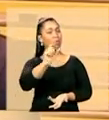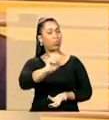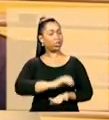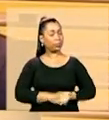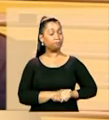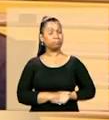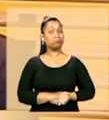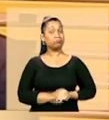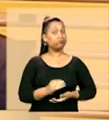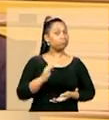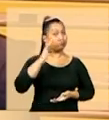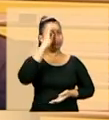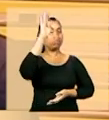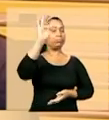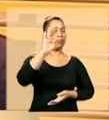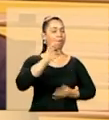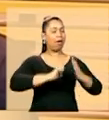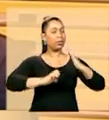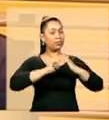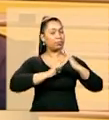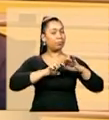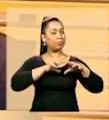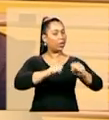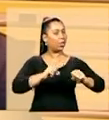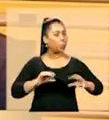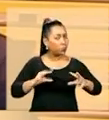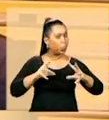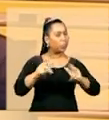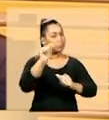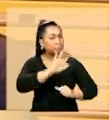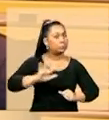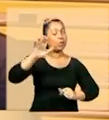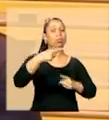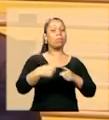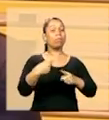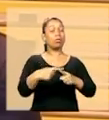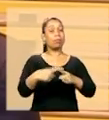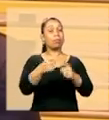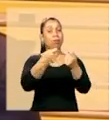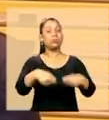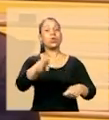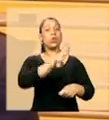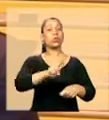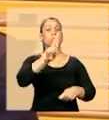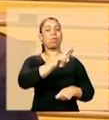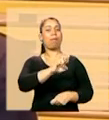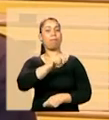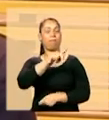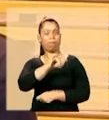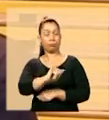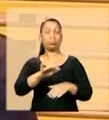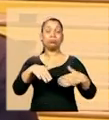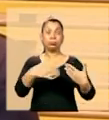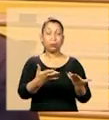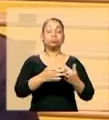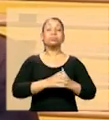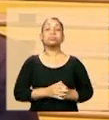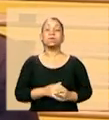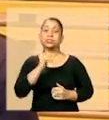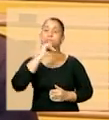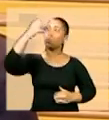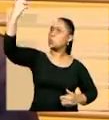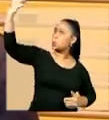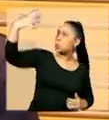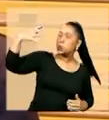conceituar que o ideal é a empresa adotar todas as medidas gerais para não ser necessária a utilização de EPI. Então, a adoção